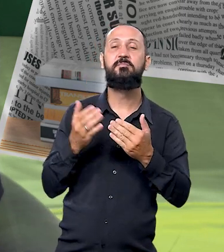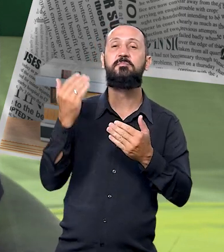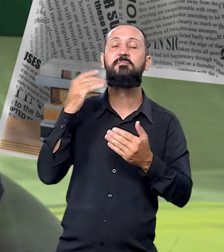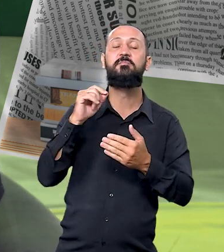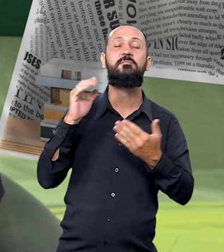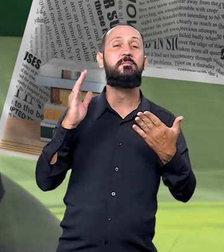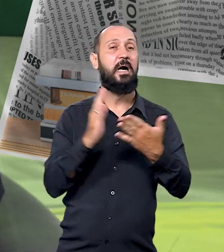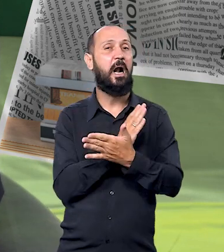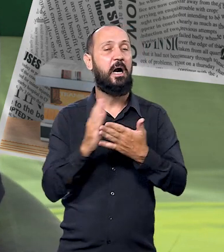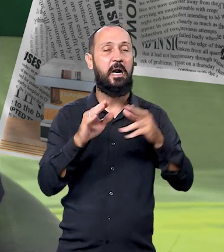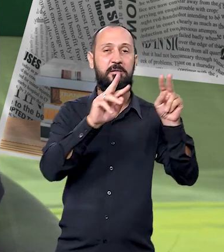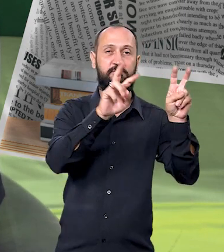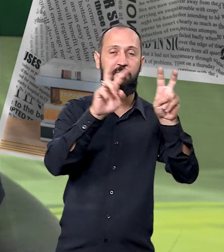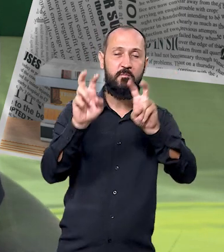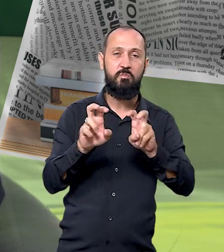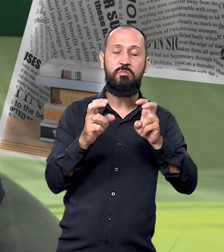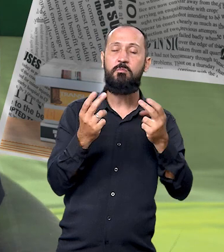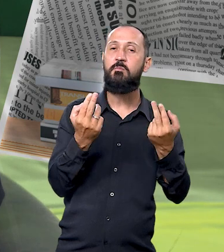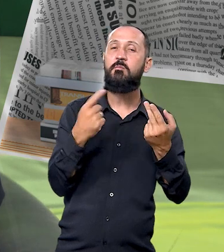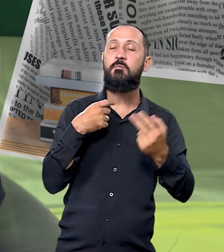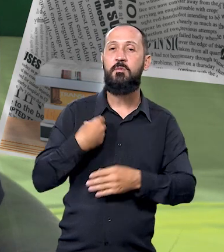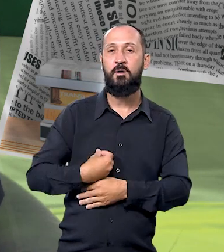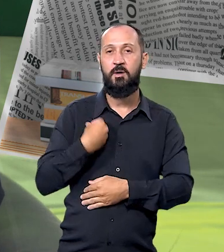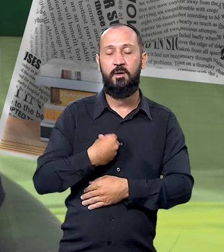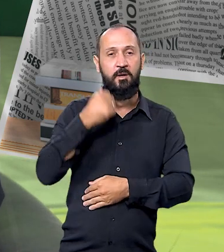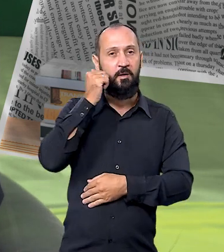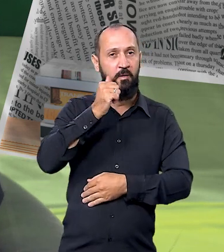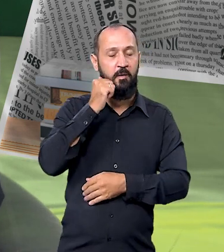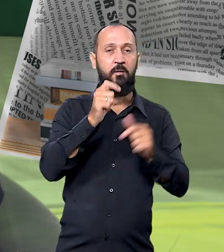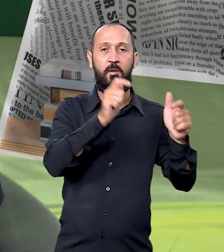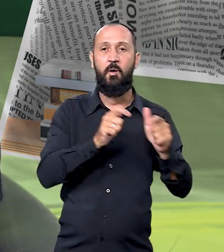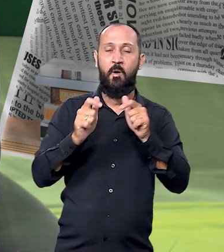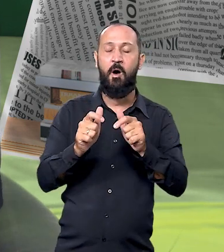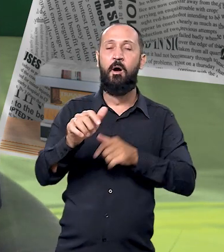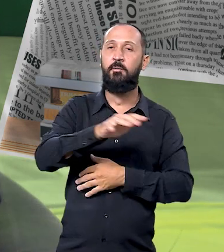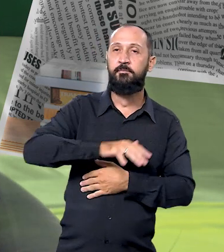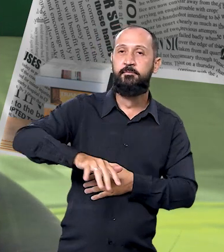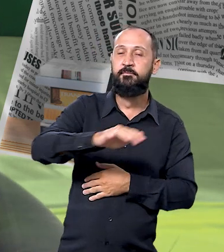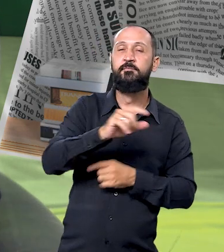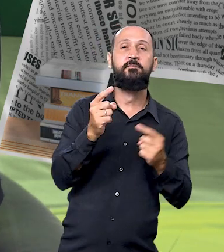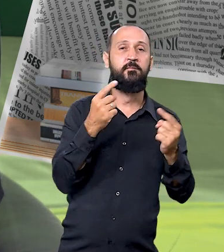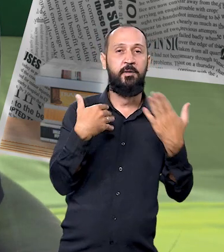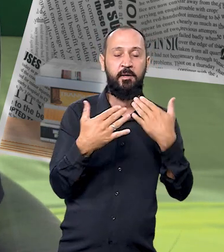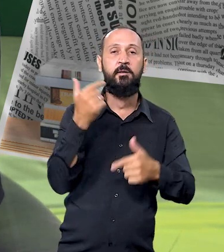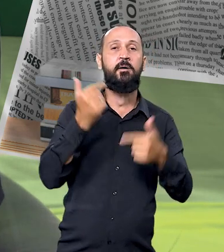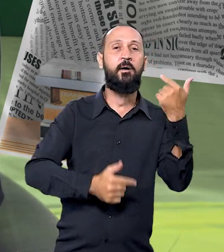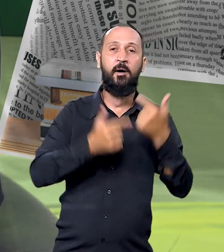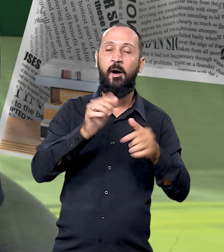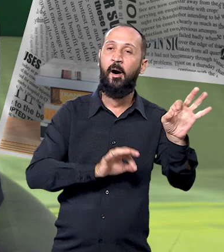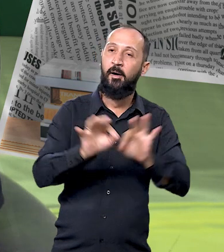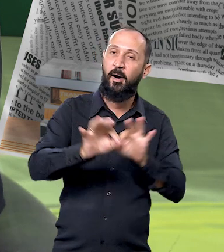E naquele momento, alguns assuntos, como por exemplo a participação das mulheres nos espaços coletivos de